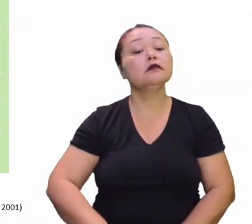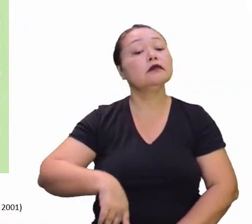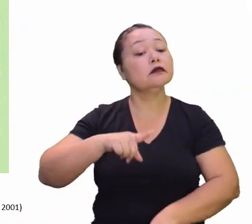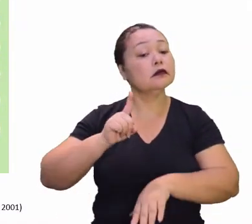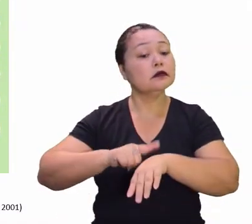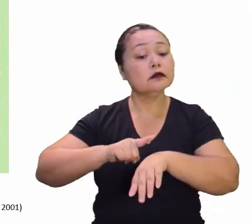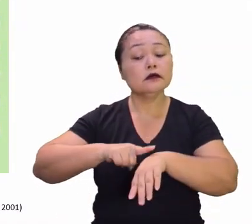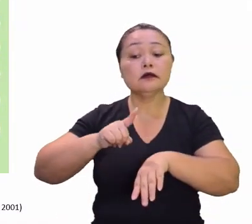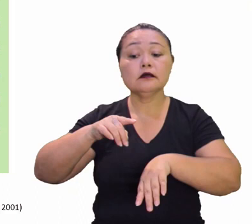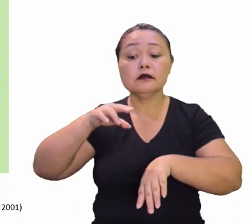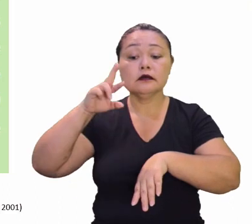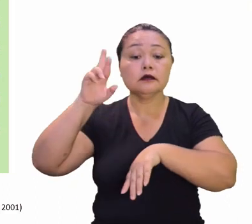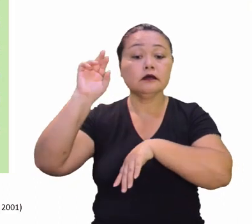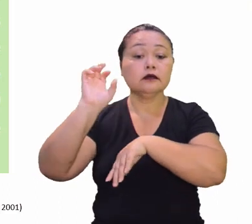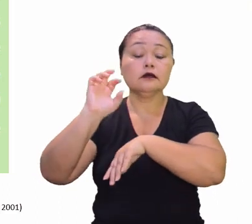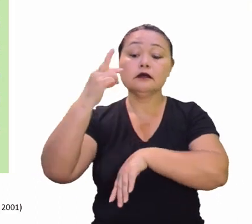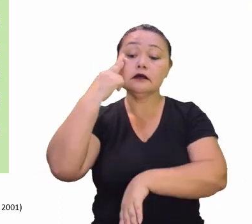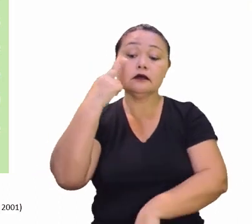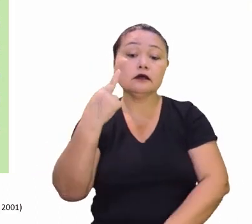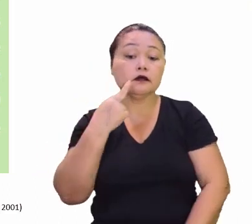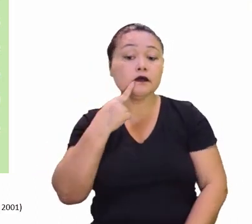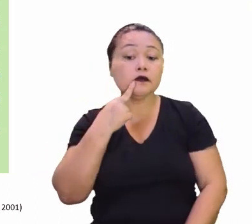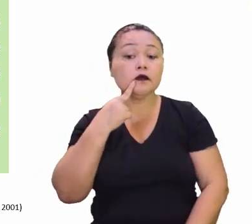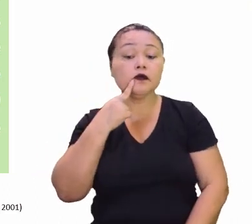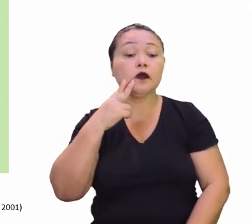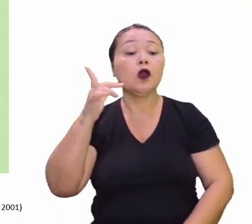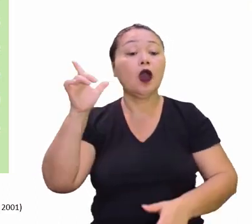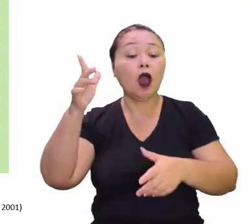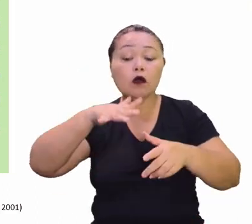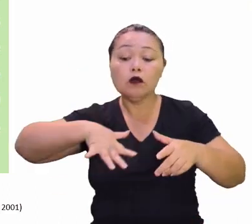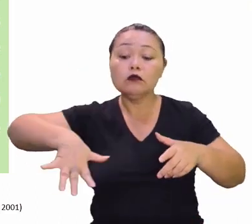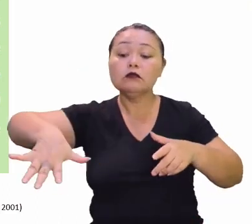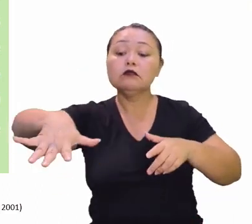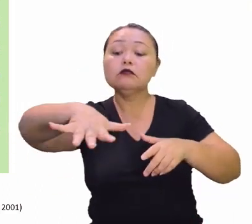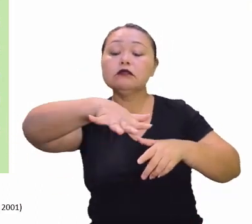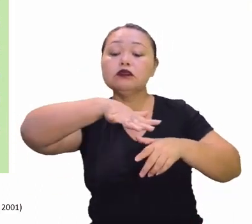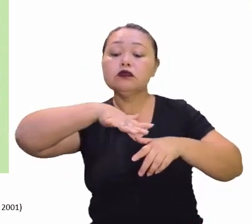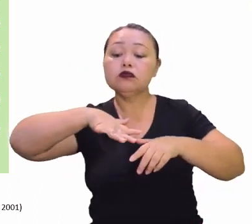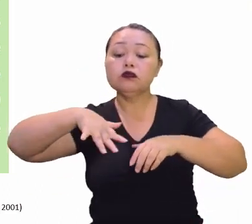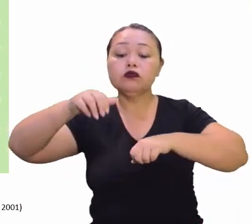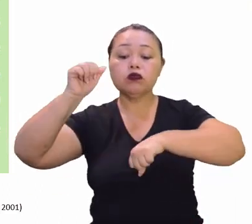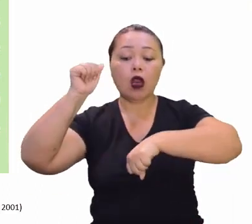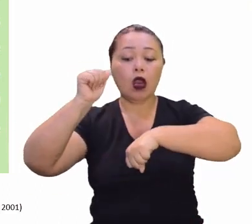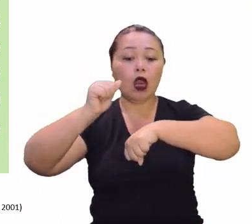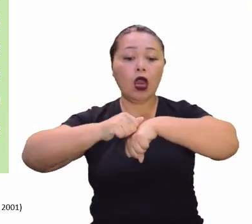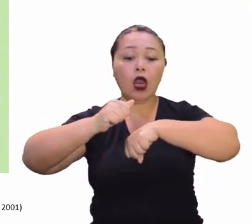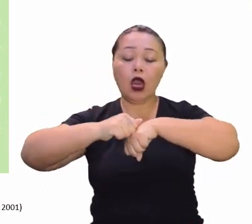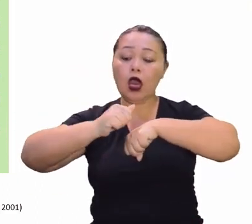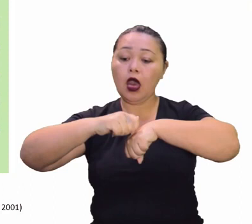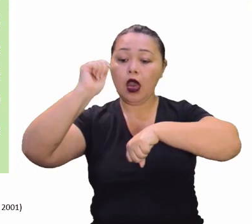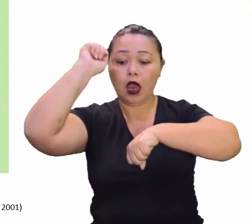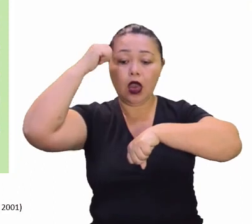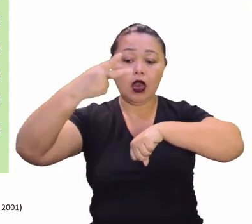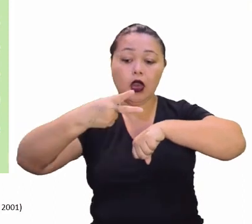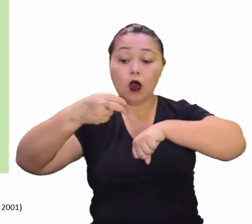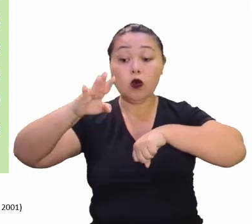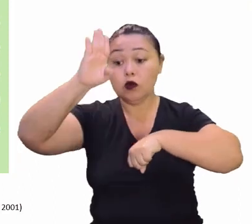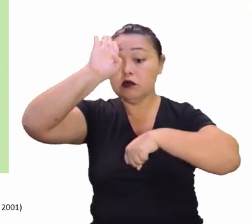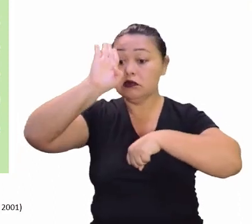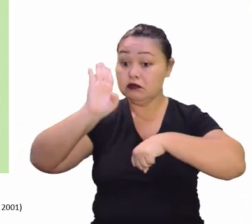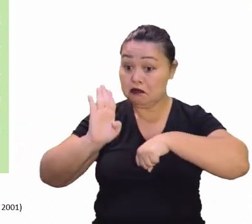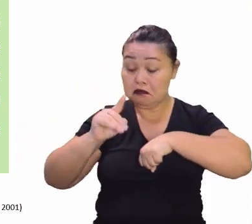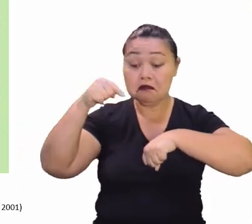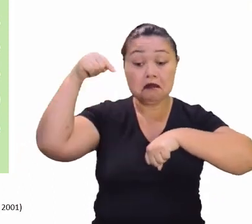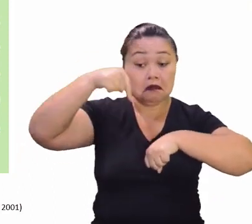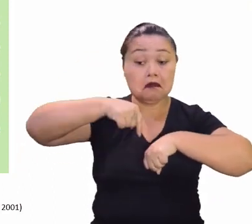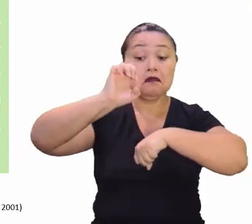Em pouco tempo, Rondônia torna-se um dos maiores produtores de cassiterita do